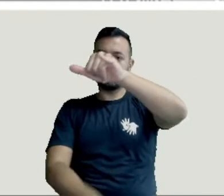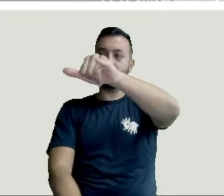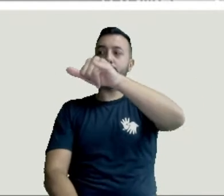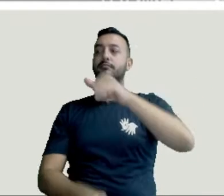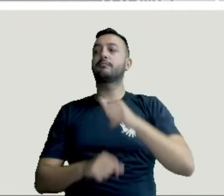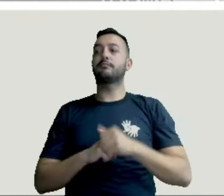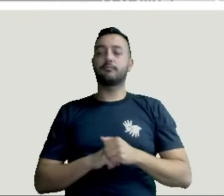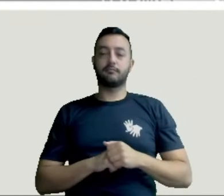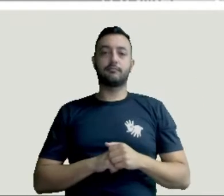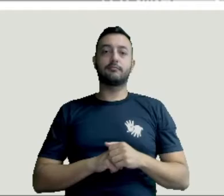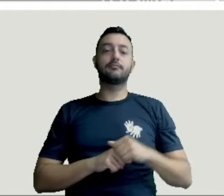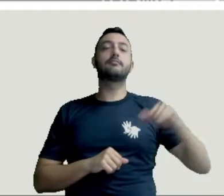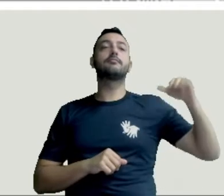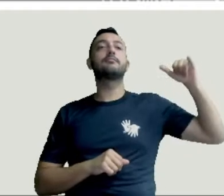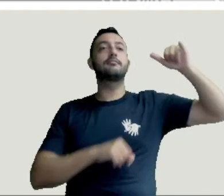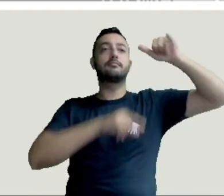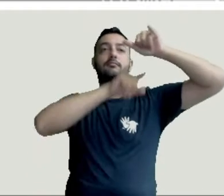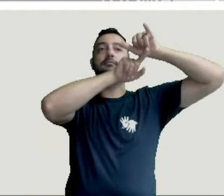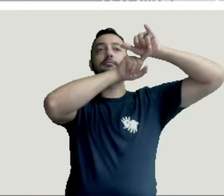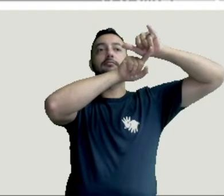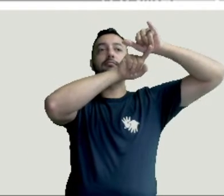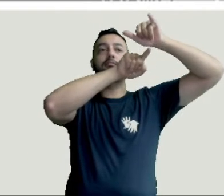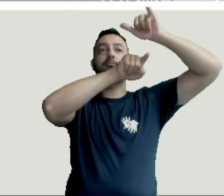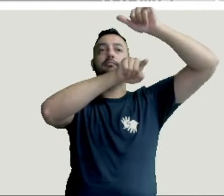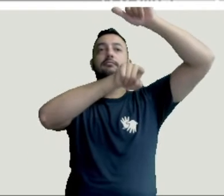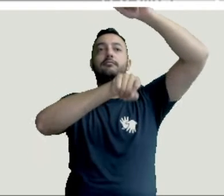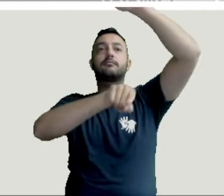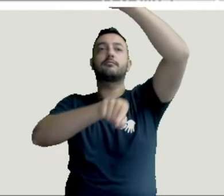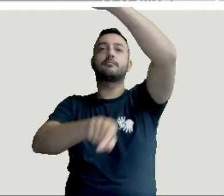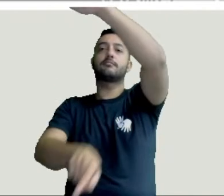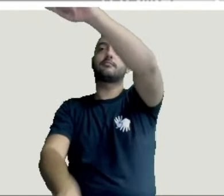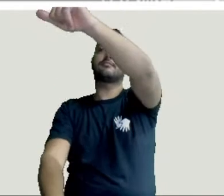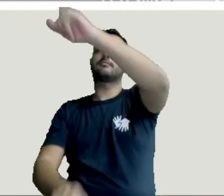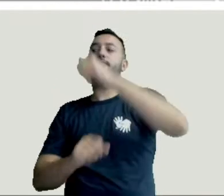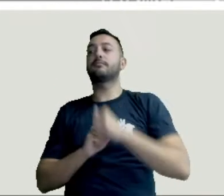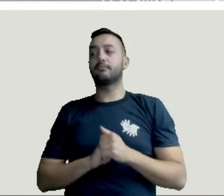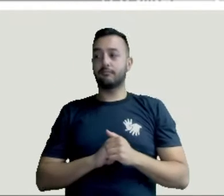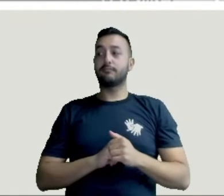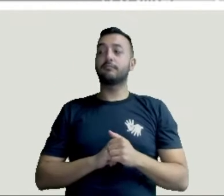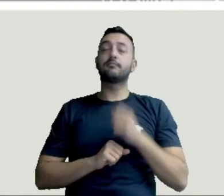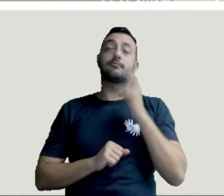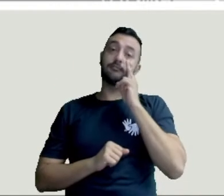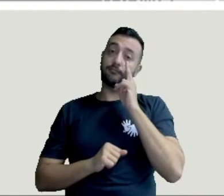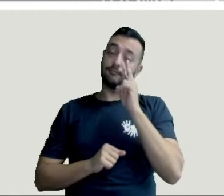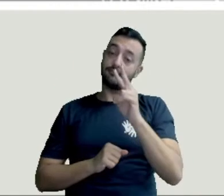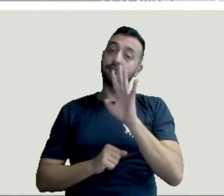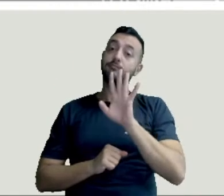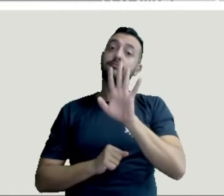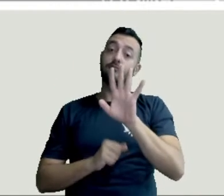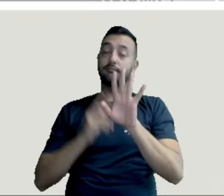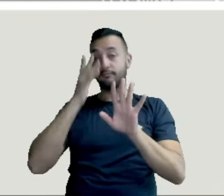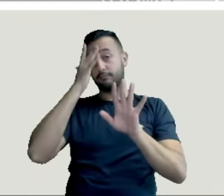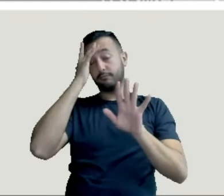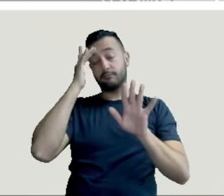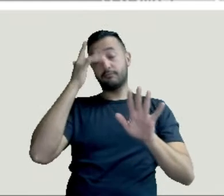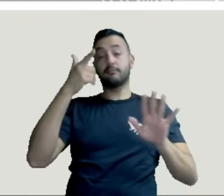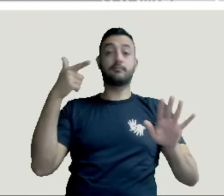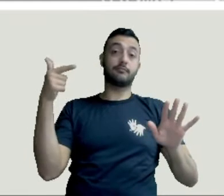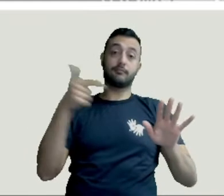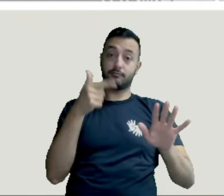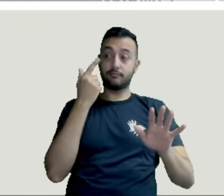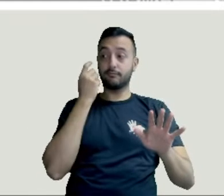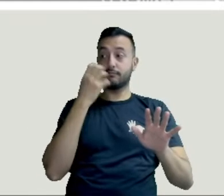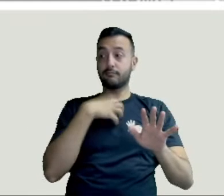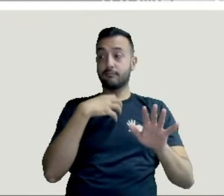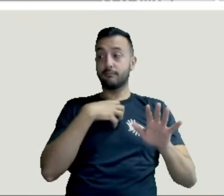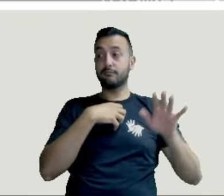linha, o míssil foi atirado, então ele vai ver uma linha reta. Já para o segundo observador,